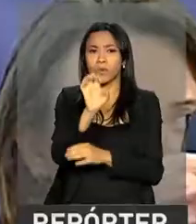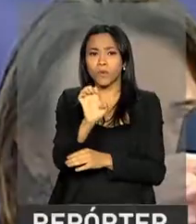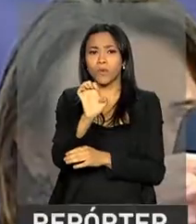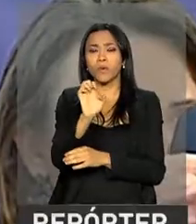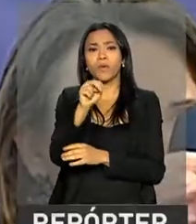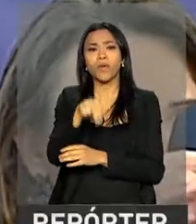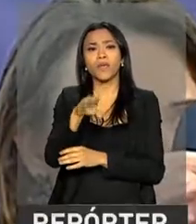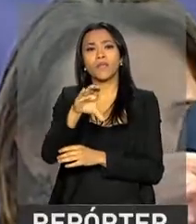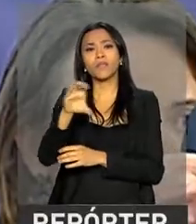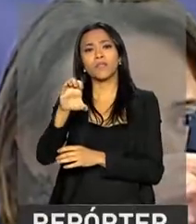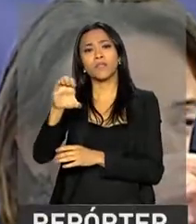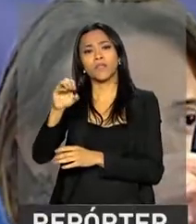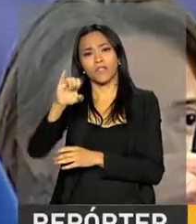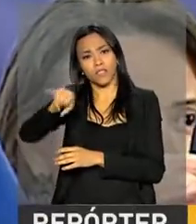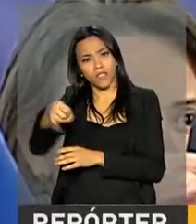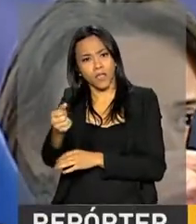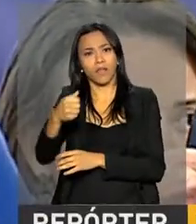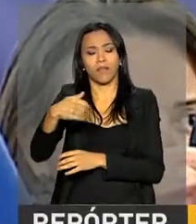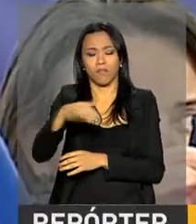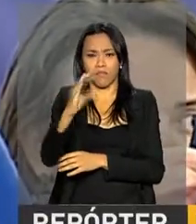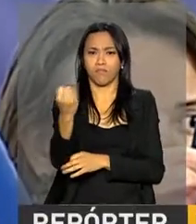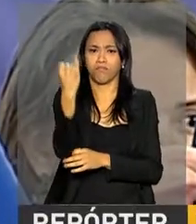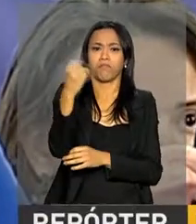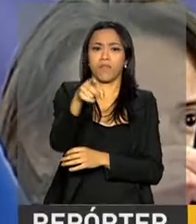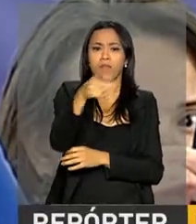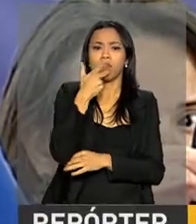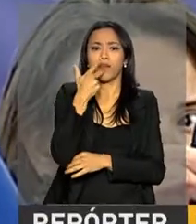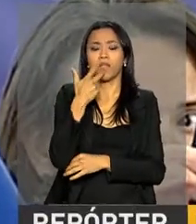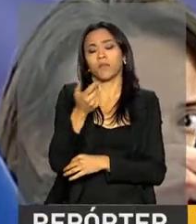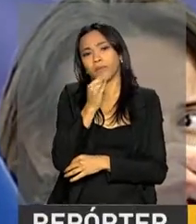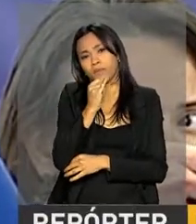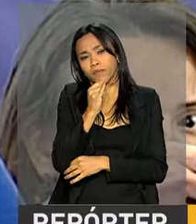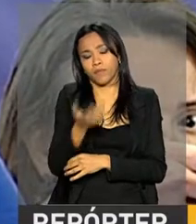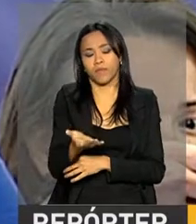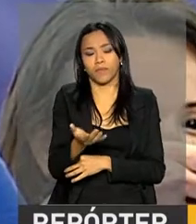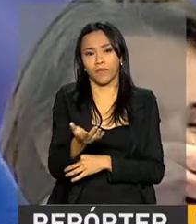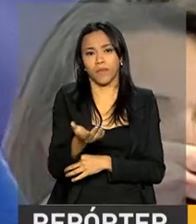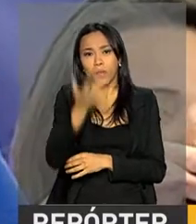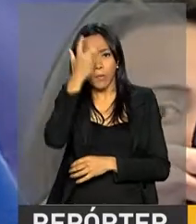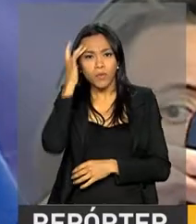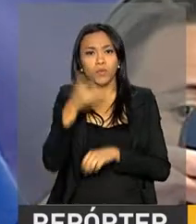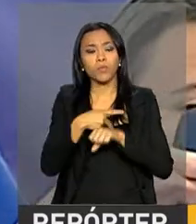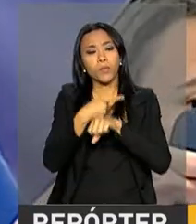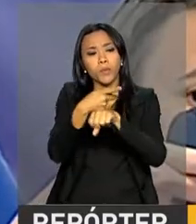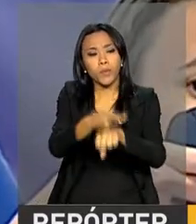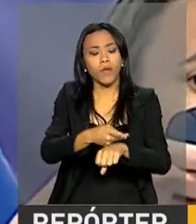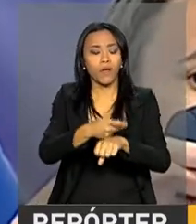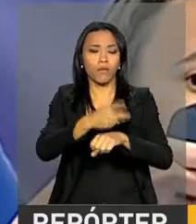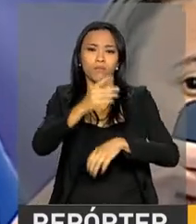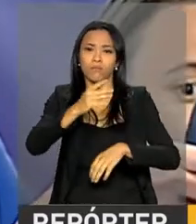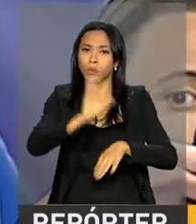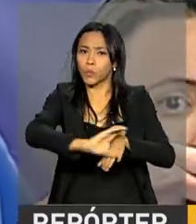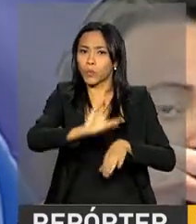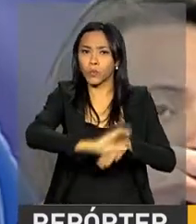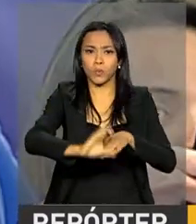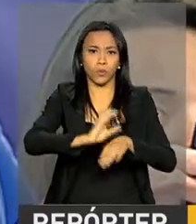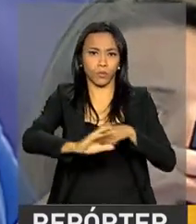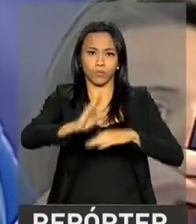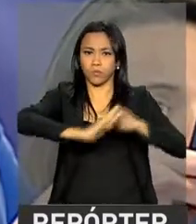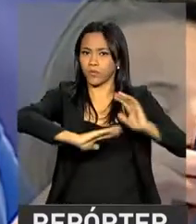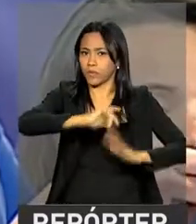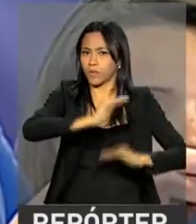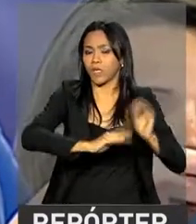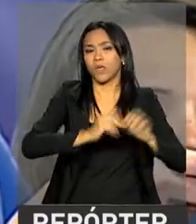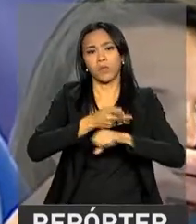significa em termos práticos possibilidade por exemplo de buscar um curso profissional o melhor emprego um